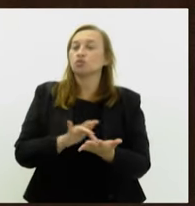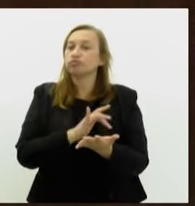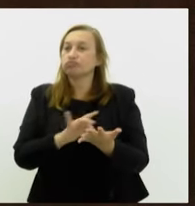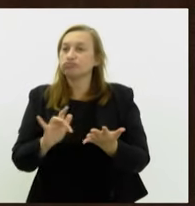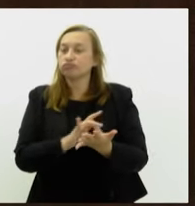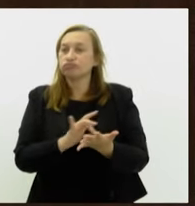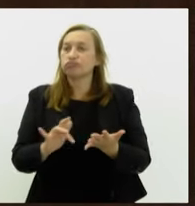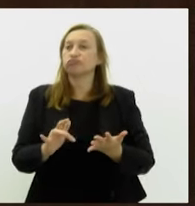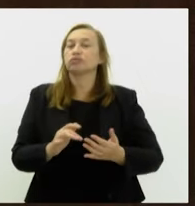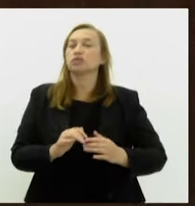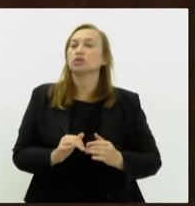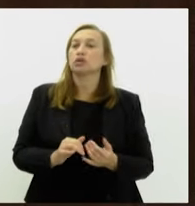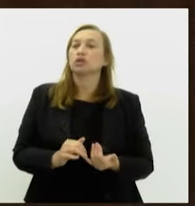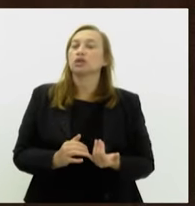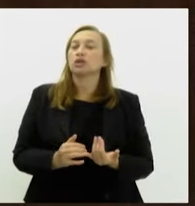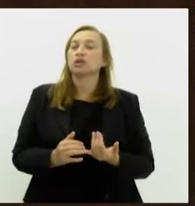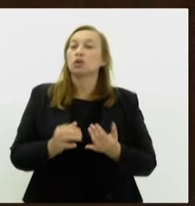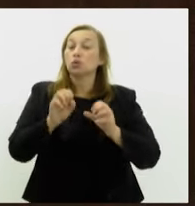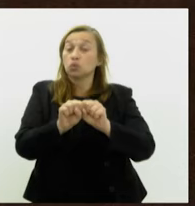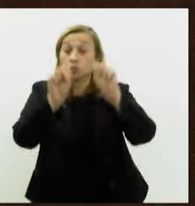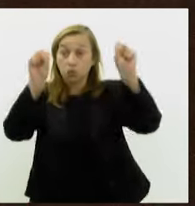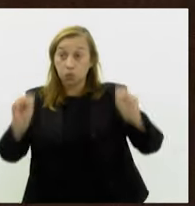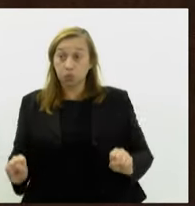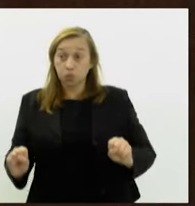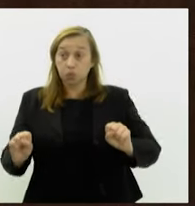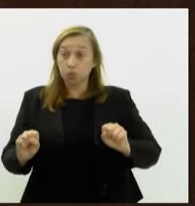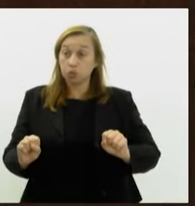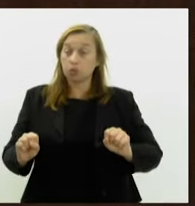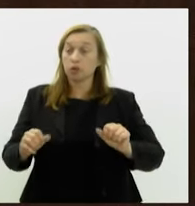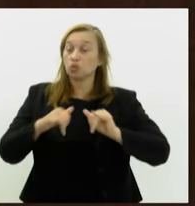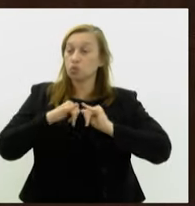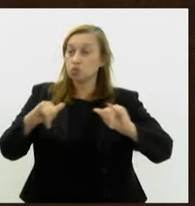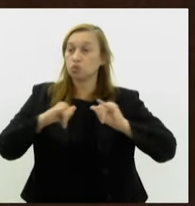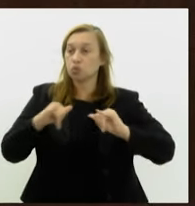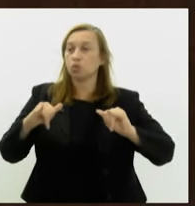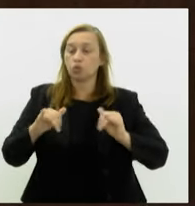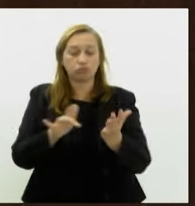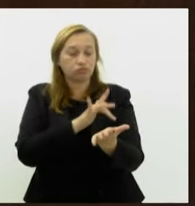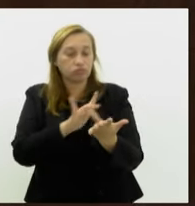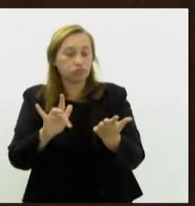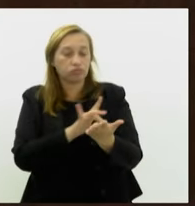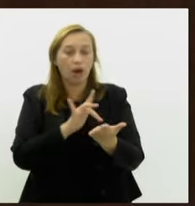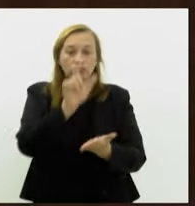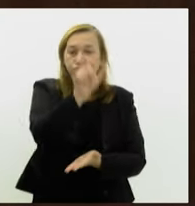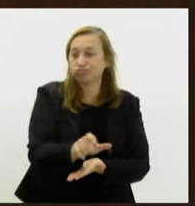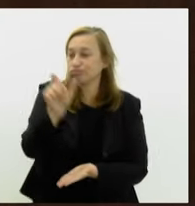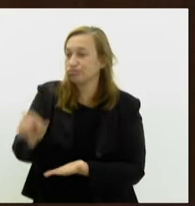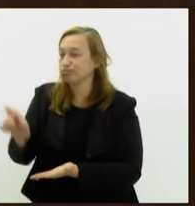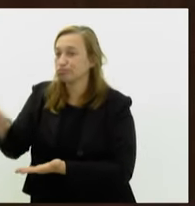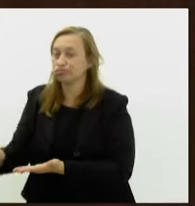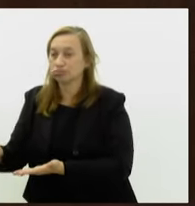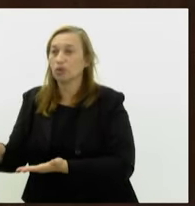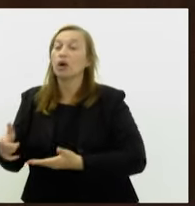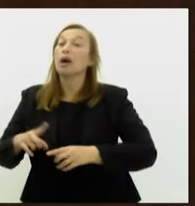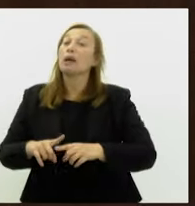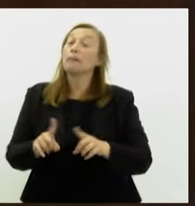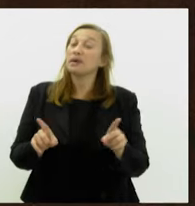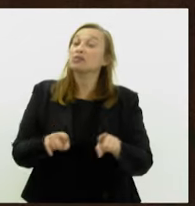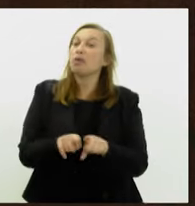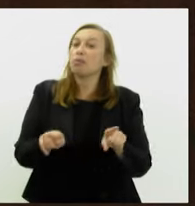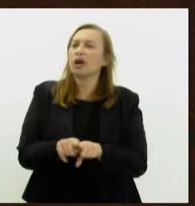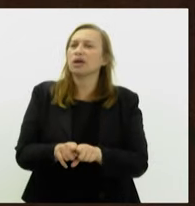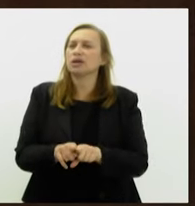esse sistema Cell Broadcast no celular de cada cidadão fluminense. Porém,